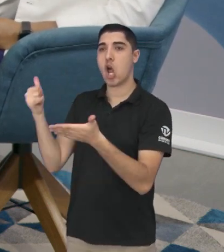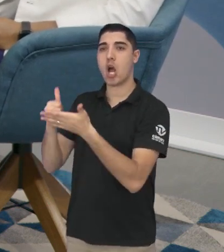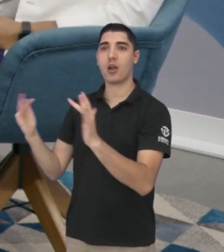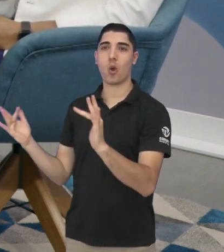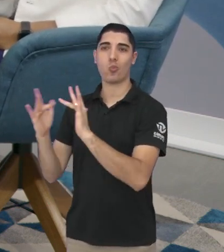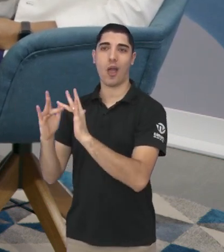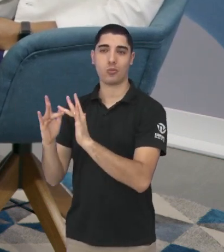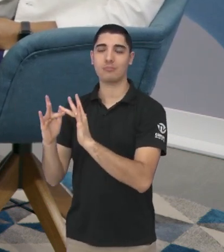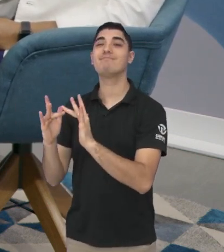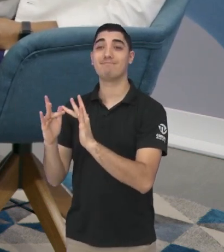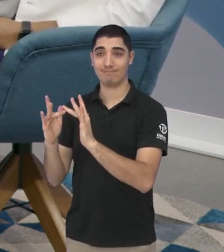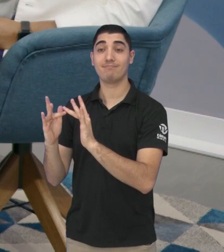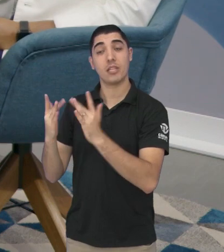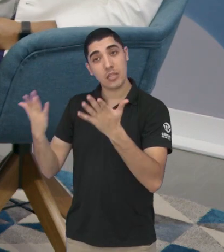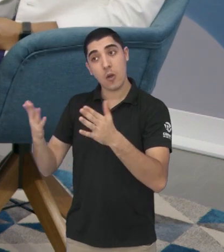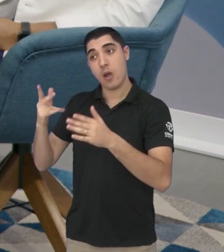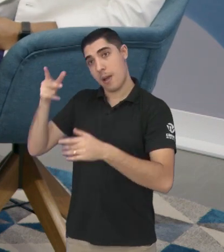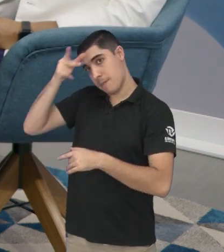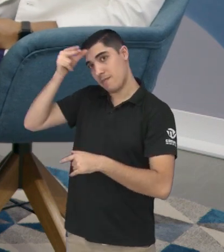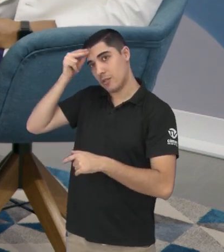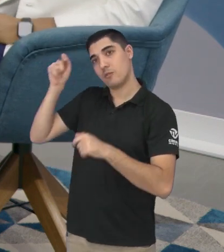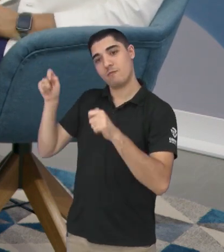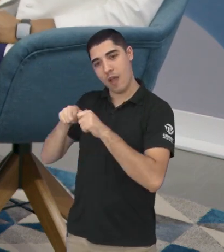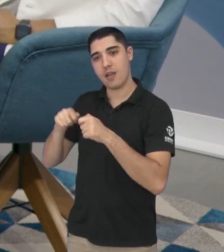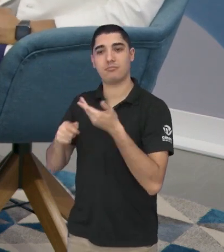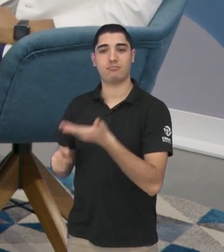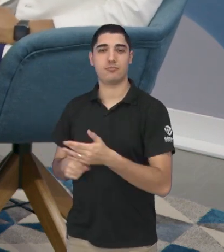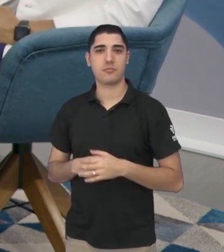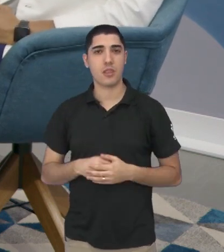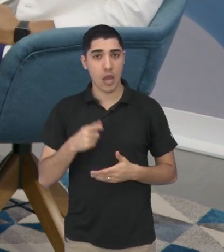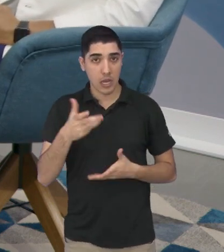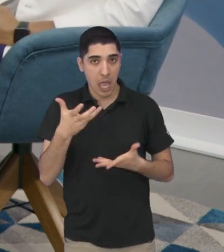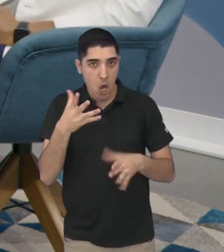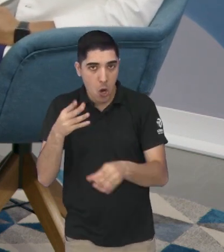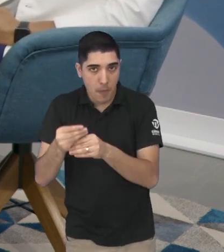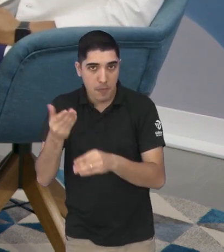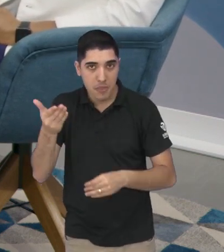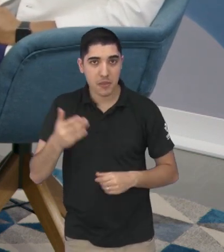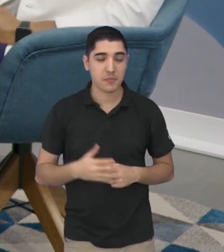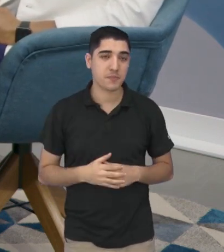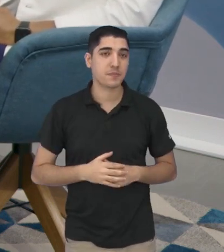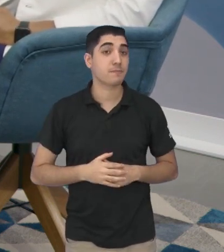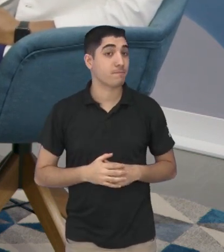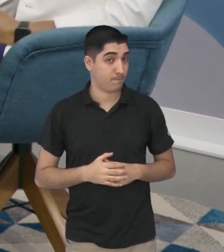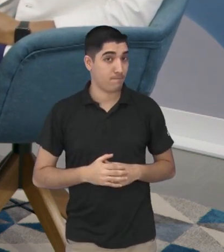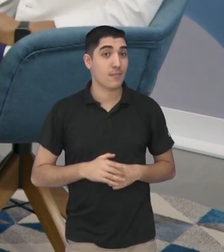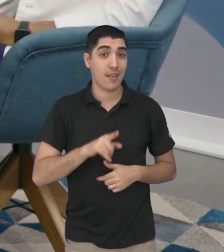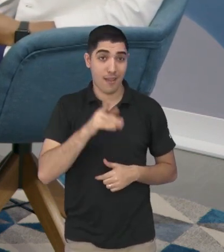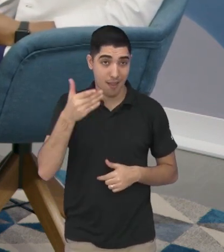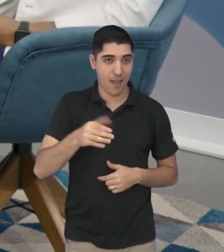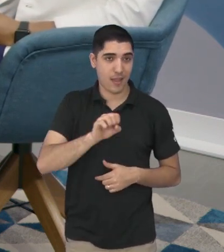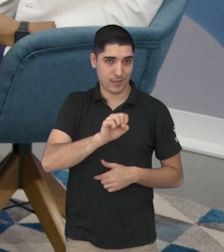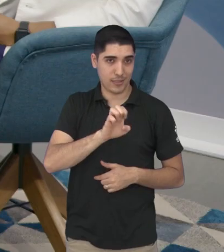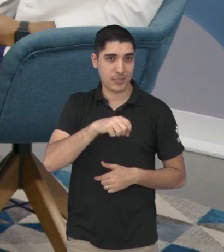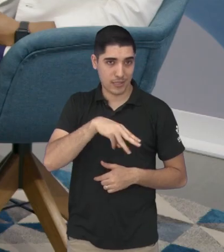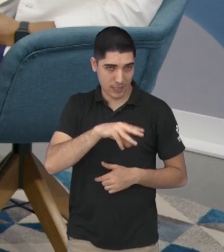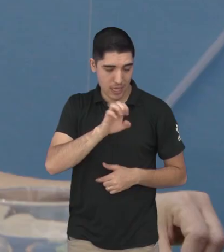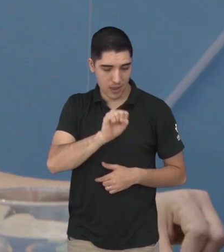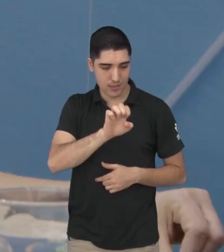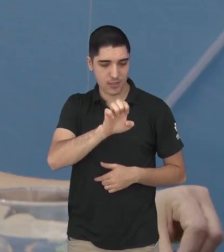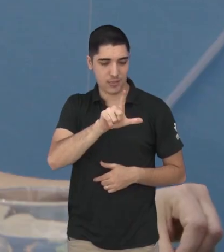droga. Então, isso é algo que o município faz. Gostaria de complementar, Patrícia? Eu acho que a Silvia falou bem da questão da